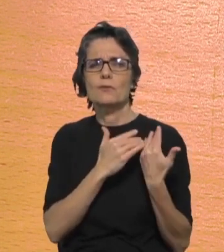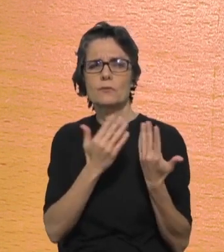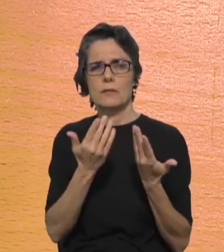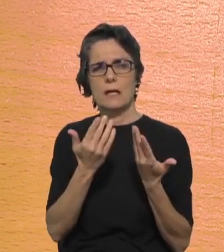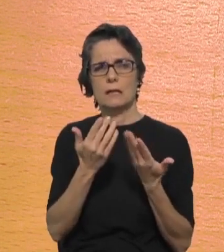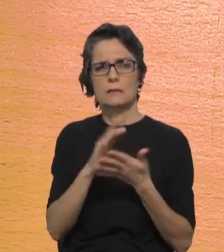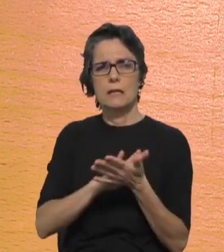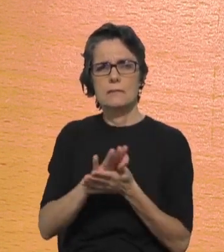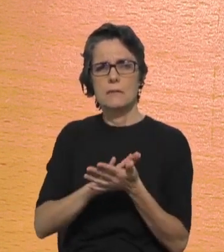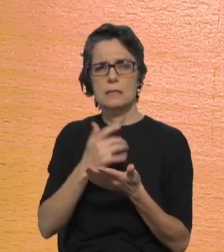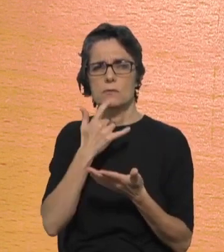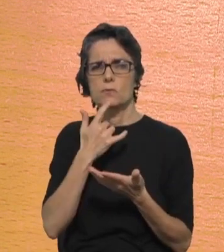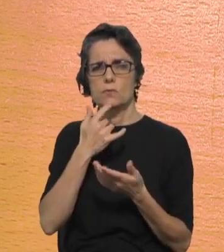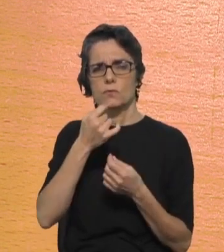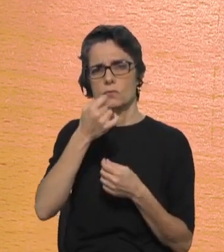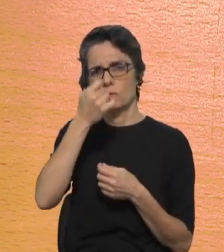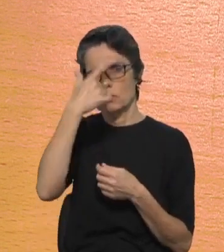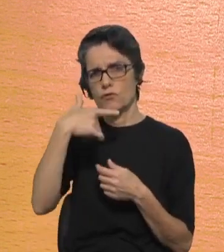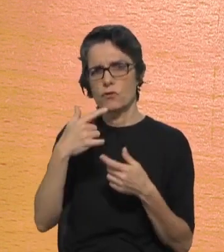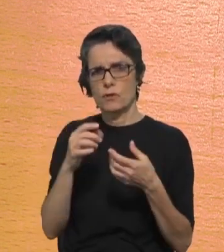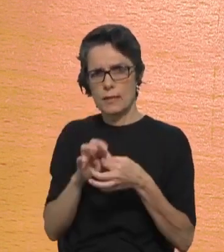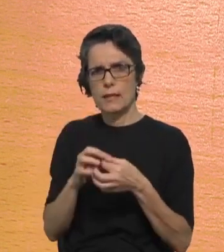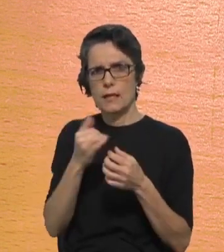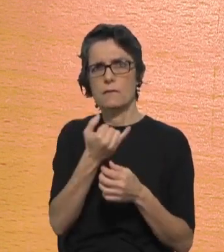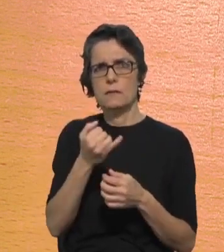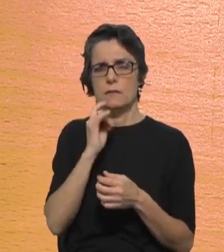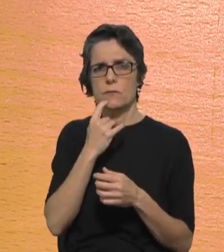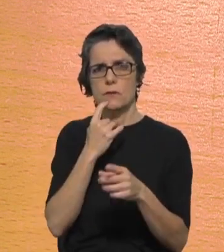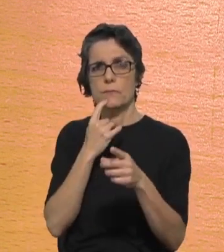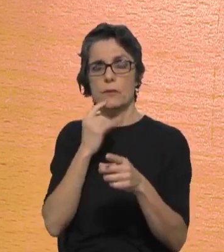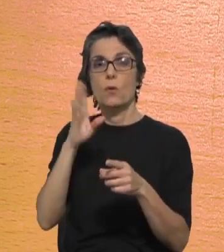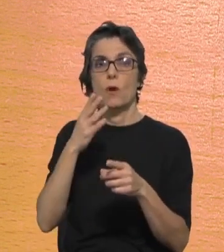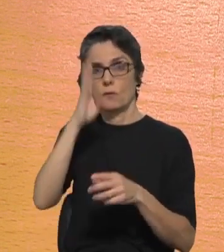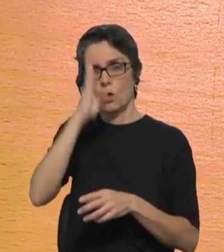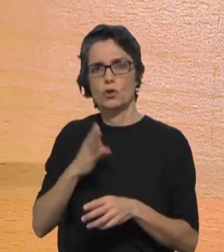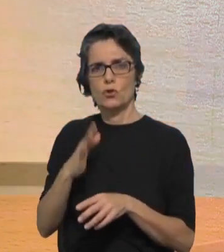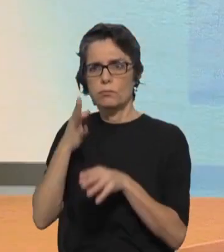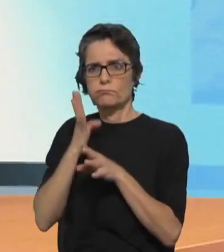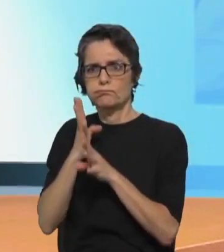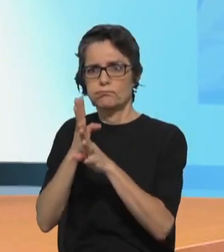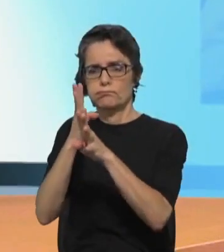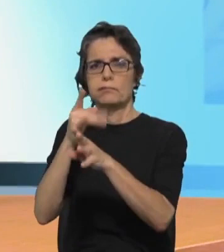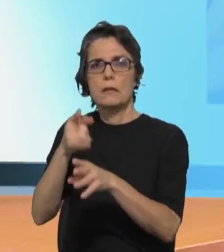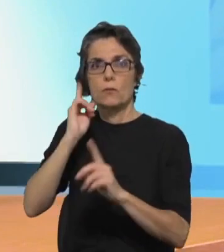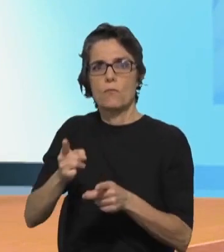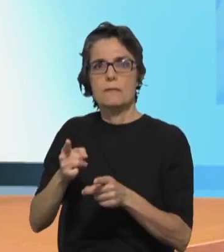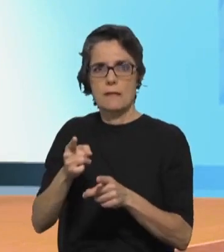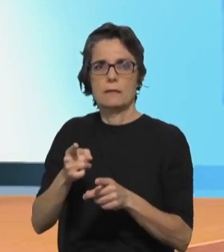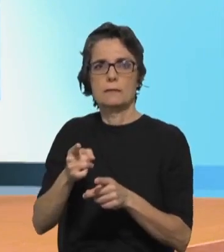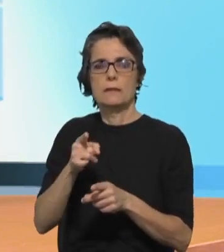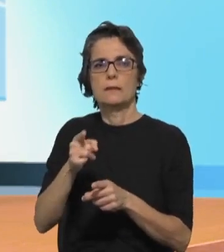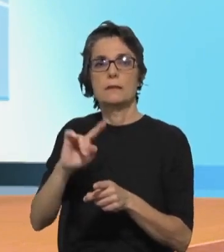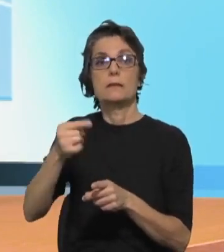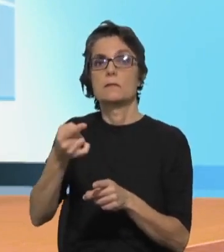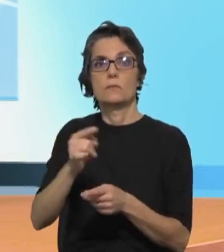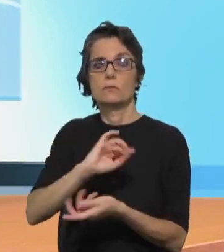histórias conhecidas em torno do local onde as senhas para as tropas poderem sair e dar início àquilo que